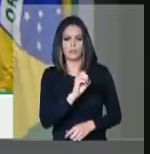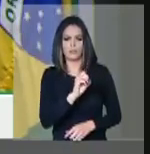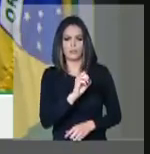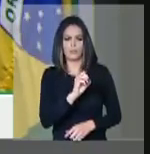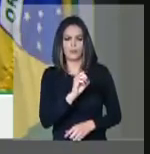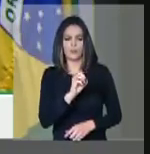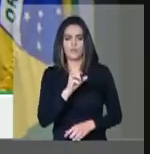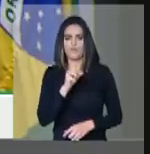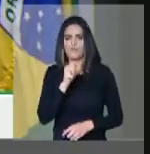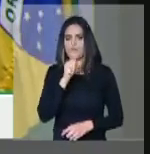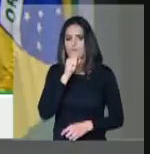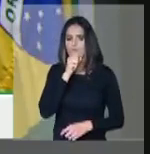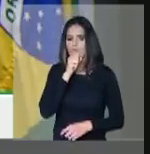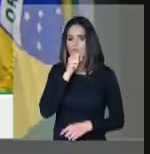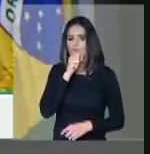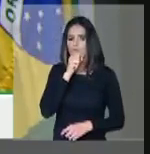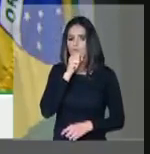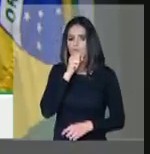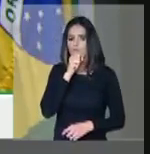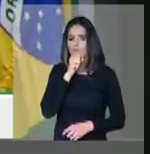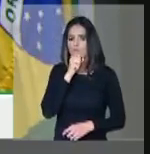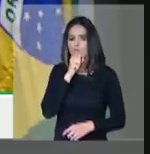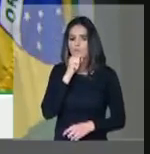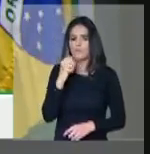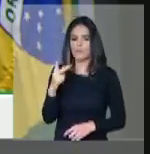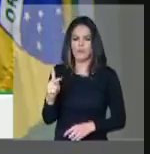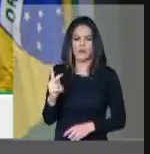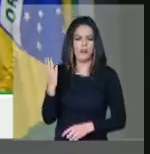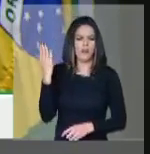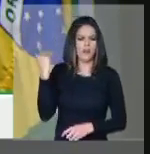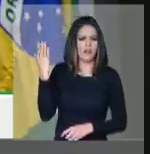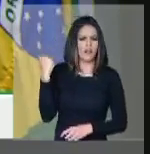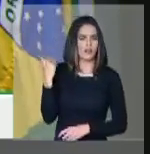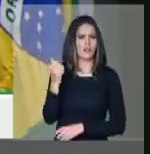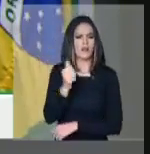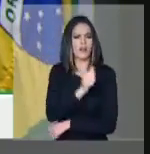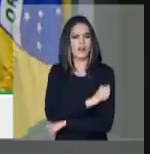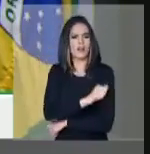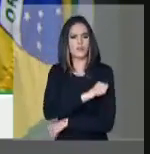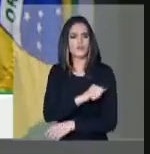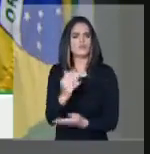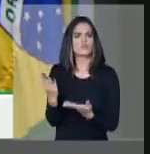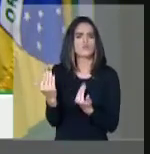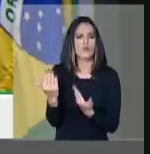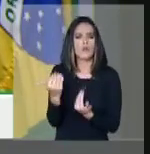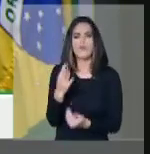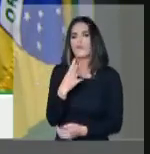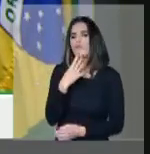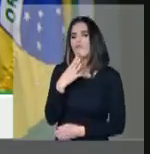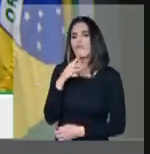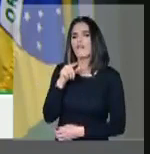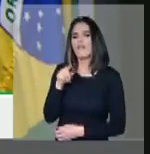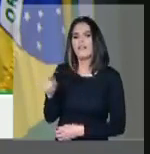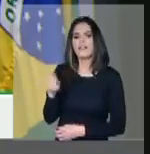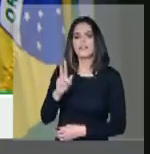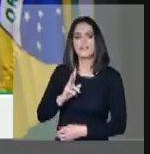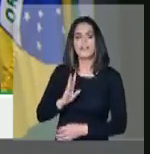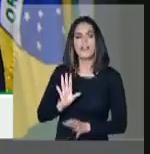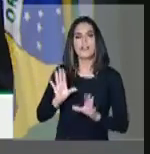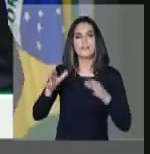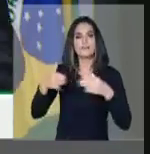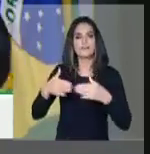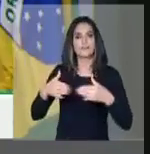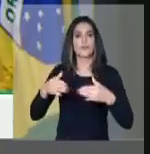cujo avô, estudante jovem de colégio na Bahia, tive a oportunidade de conhecer uma célebre